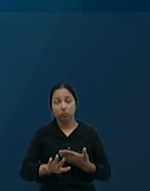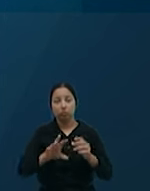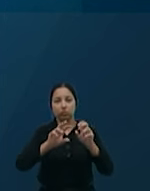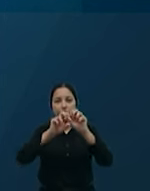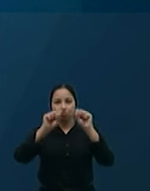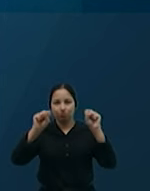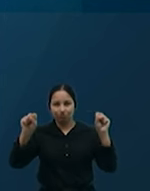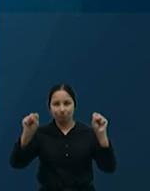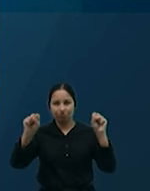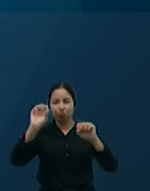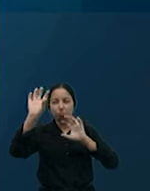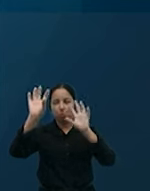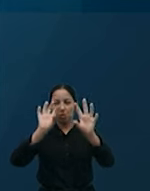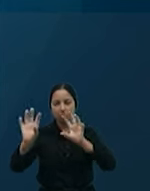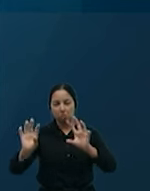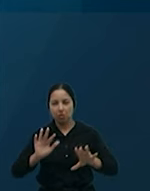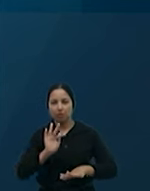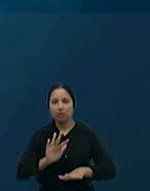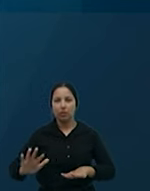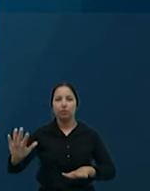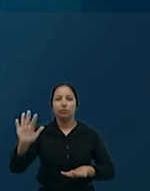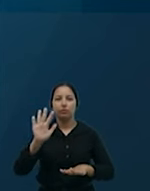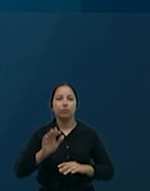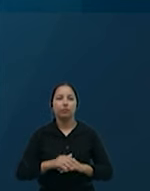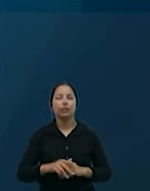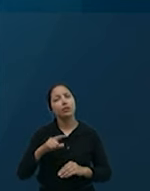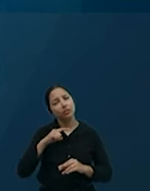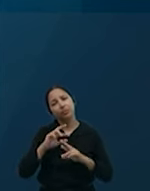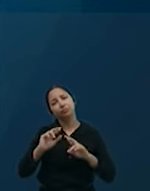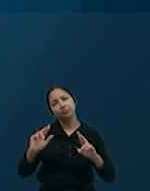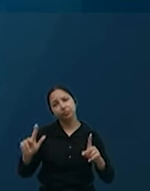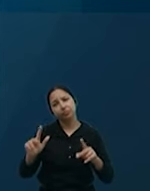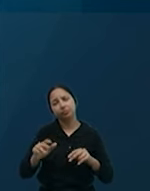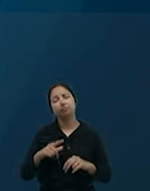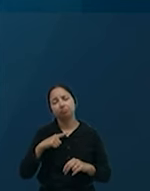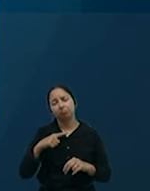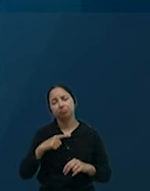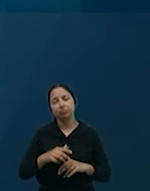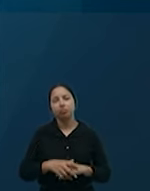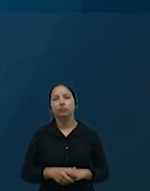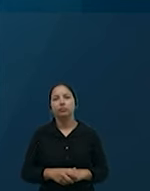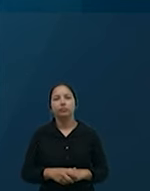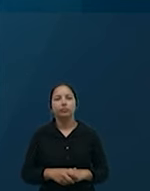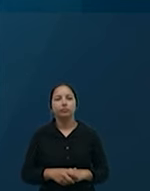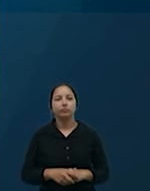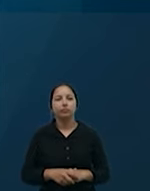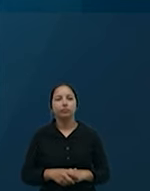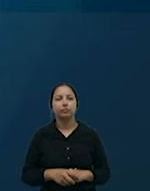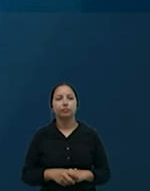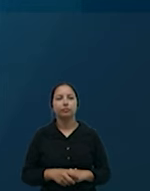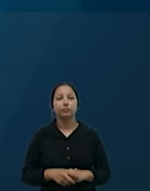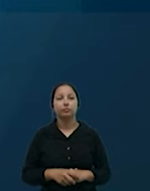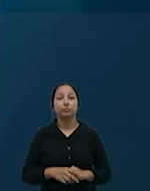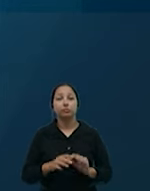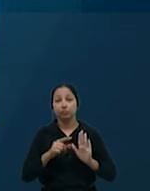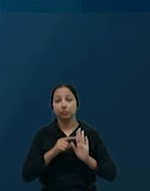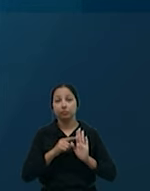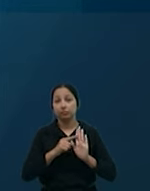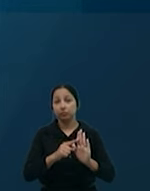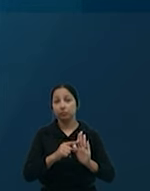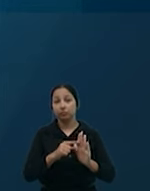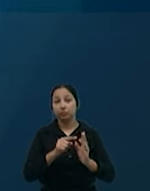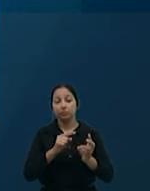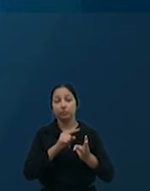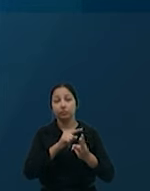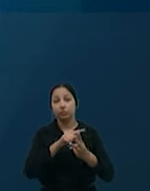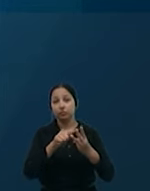regionais federais, tem divergência. As divergências. Apresentam-se três cenários, os processos chegam a